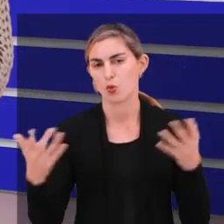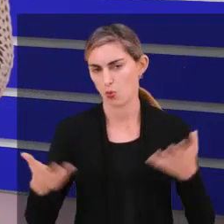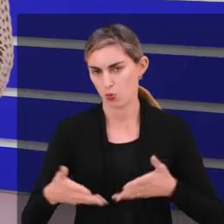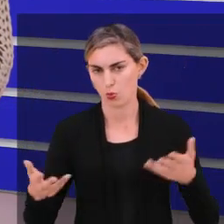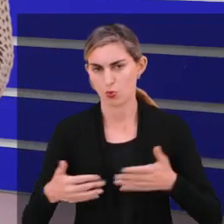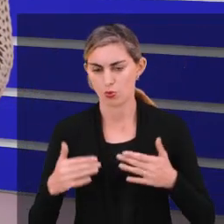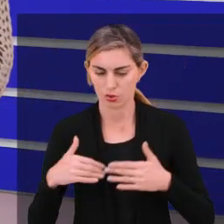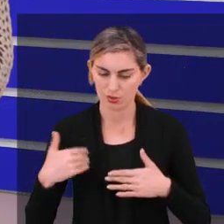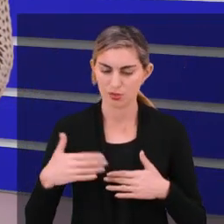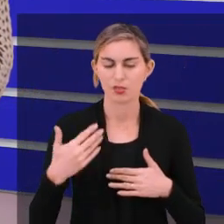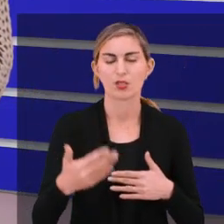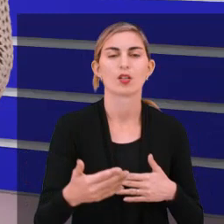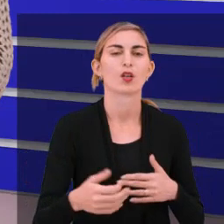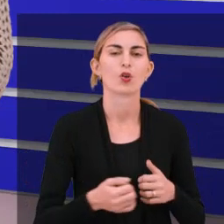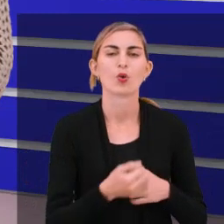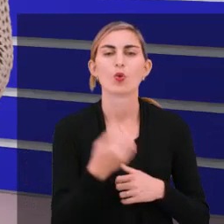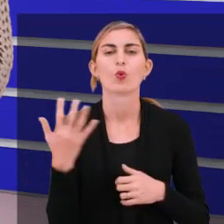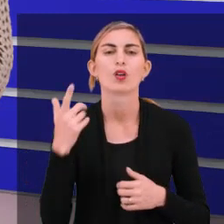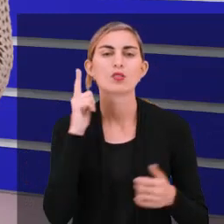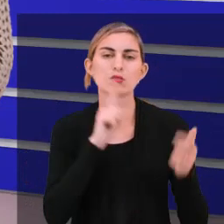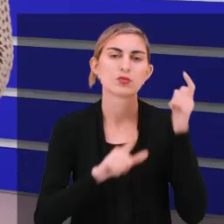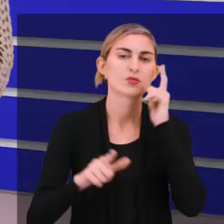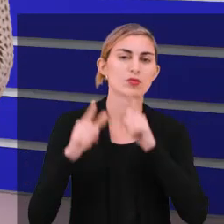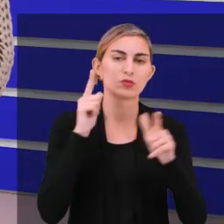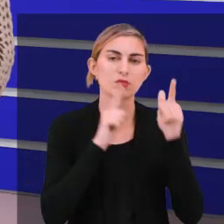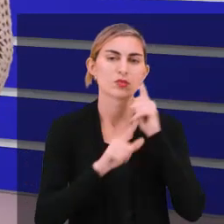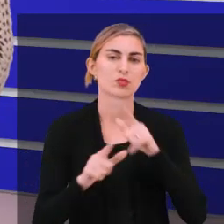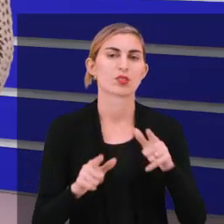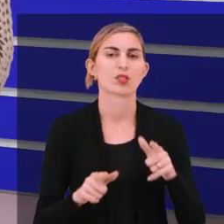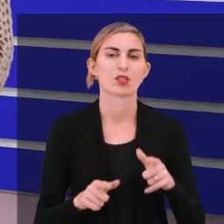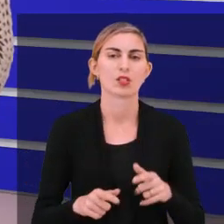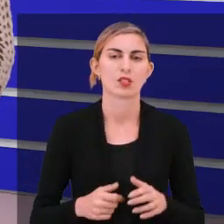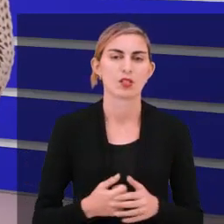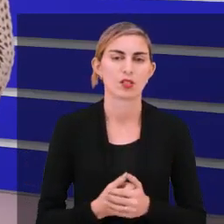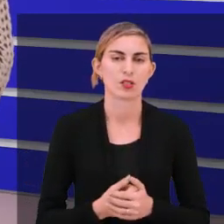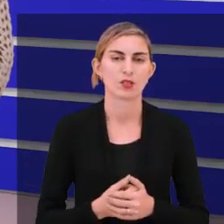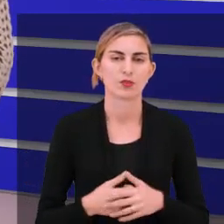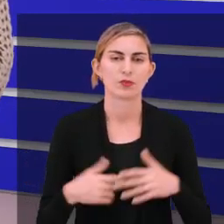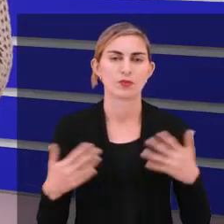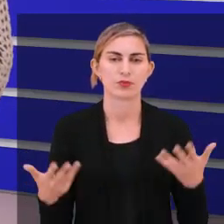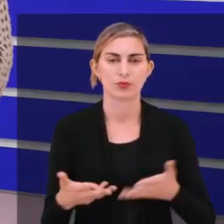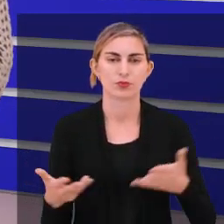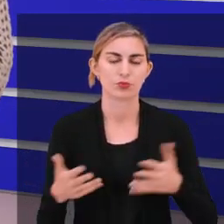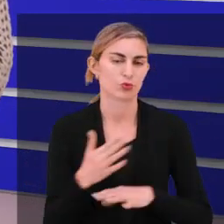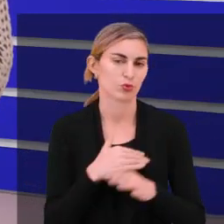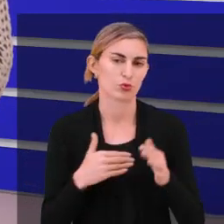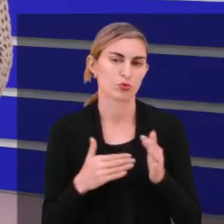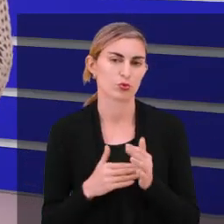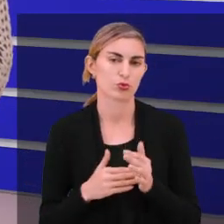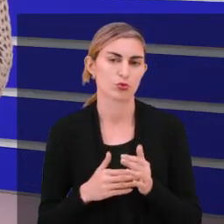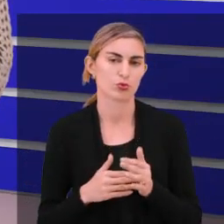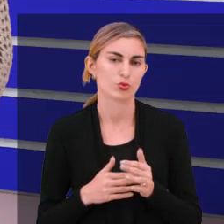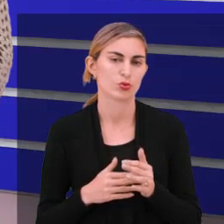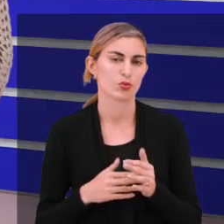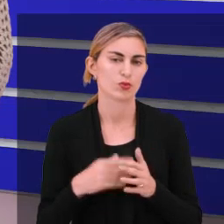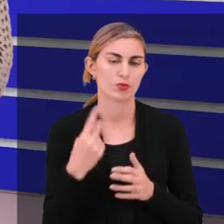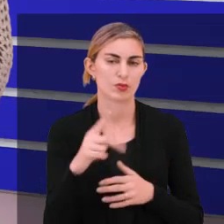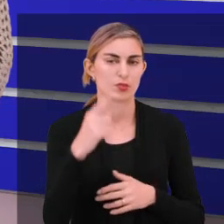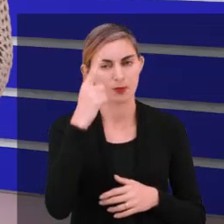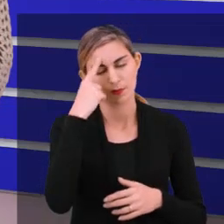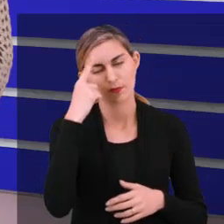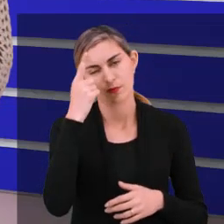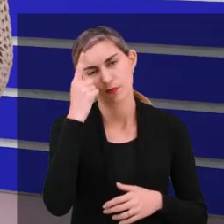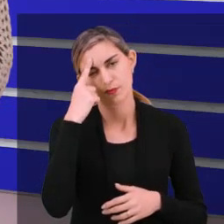Para onde a gente caminha com isso? Quais os ganhos que se tinha até então? Então, tudo isso, aluno, você tem